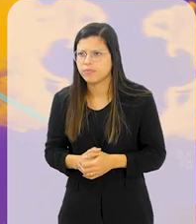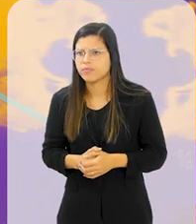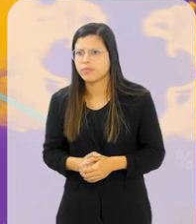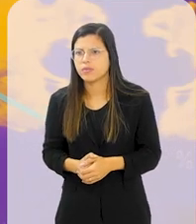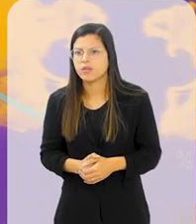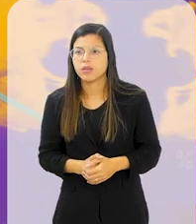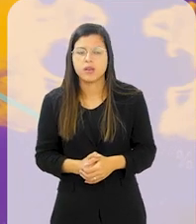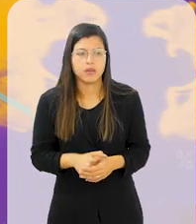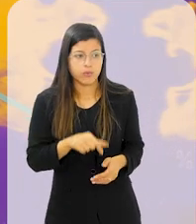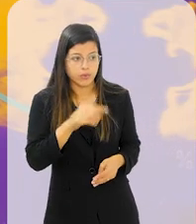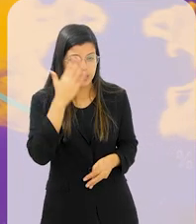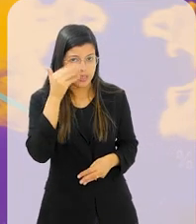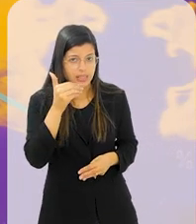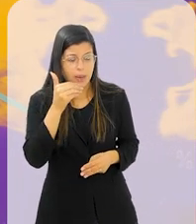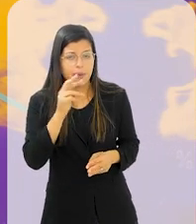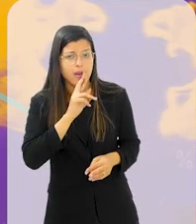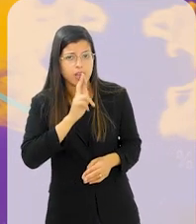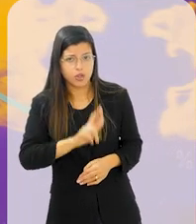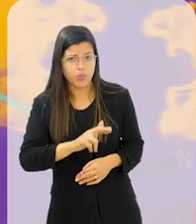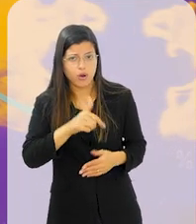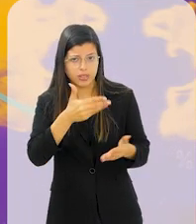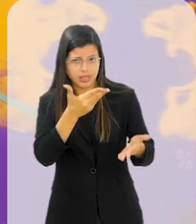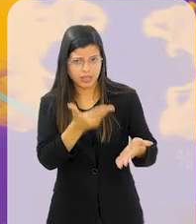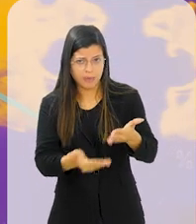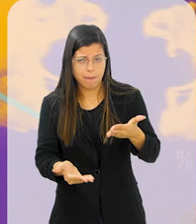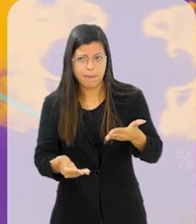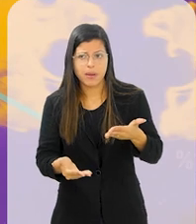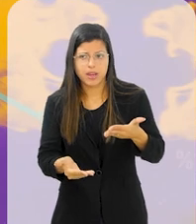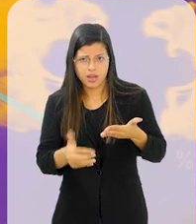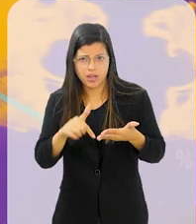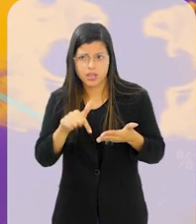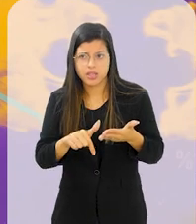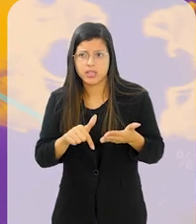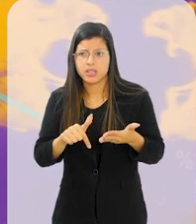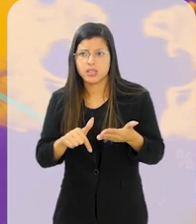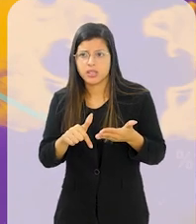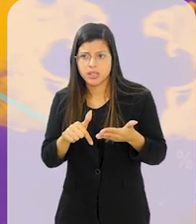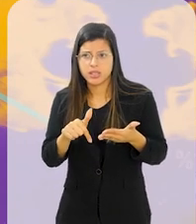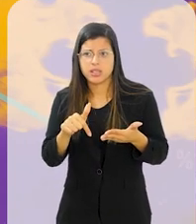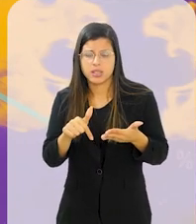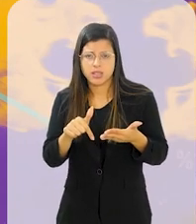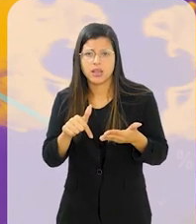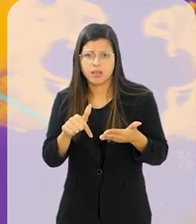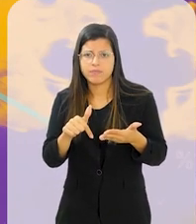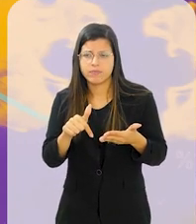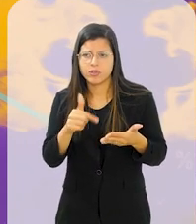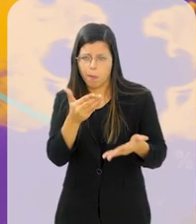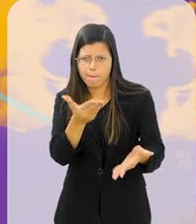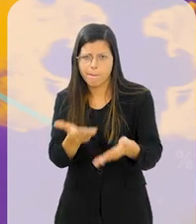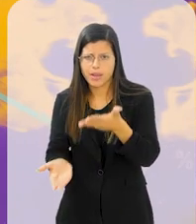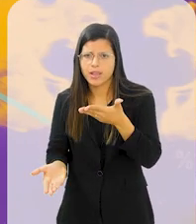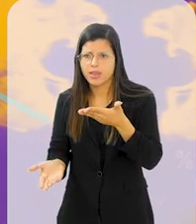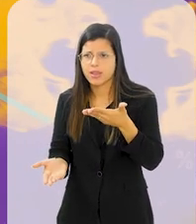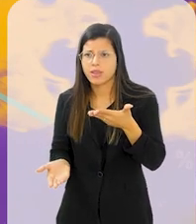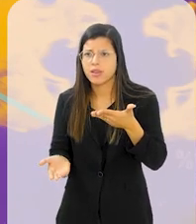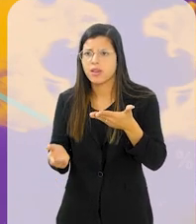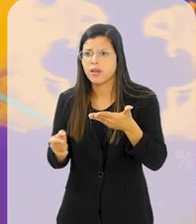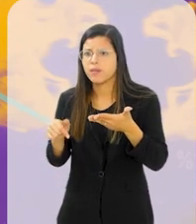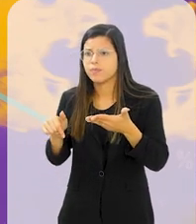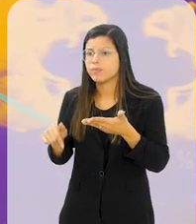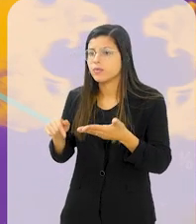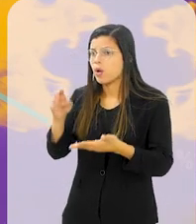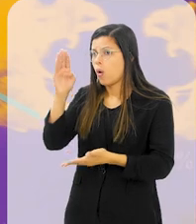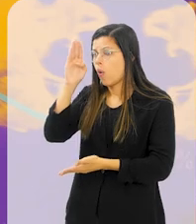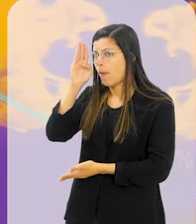foi o resultado dessa perda da Copa América, de disputar a finalíssima e ser campeã, no caso, a seleção brasileira? Olha